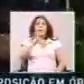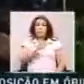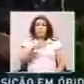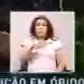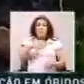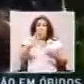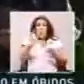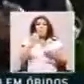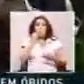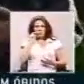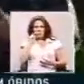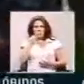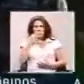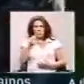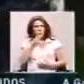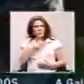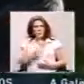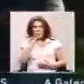polícia,